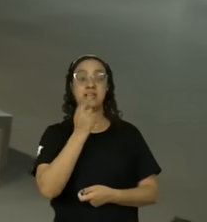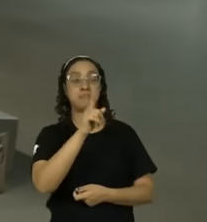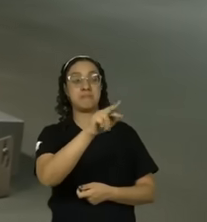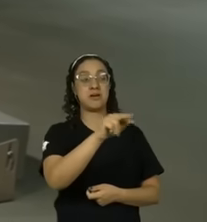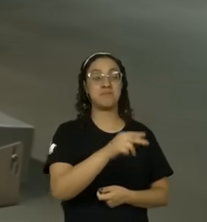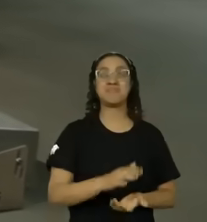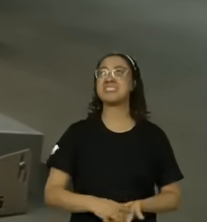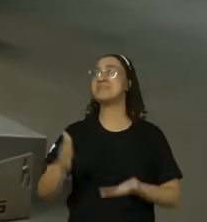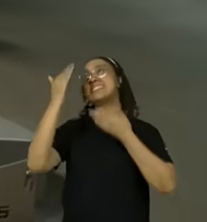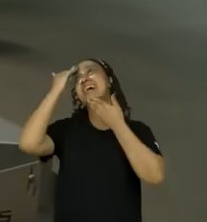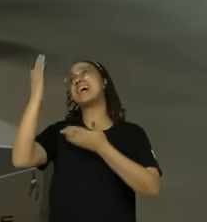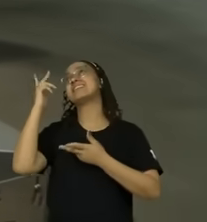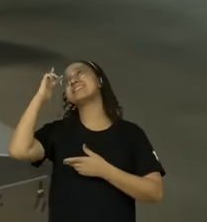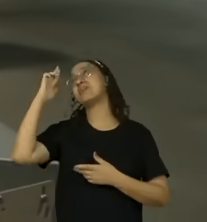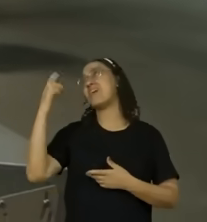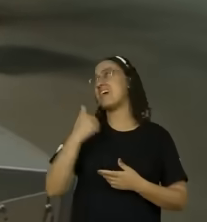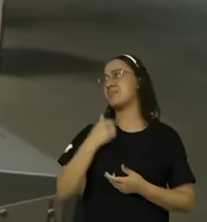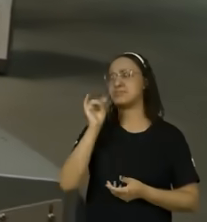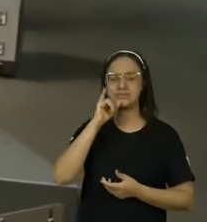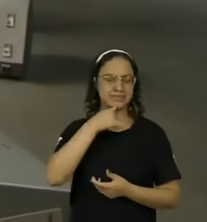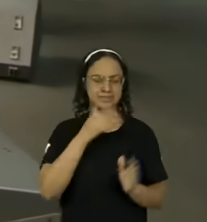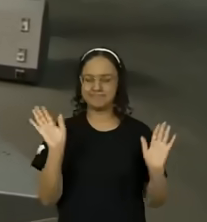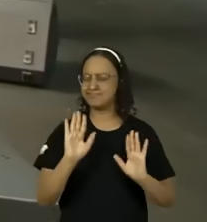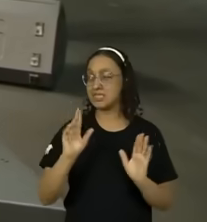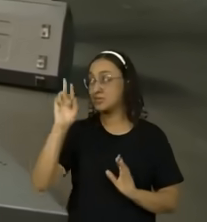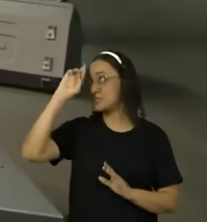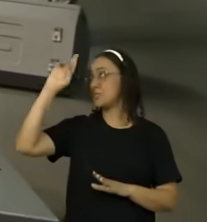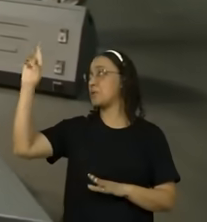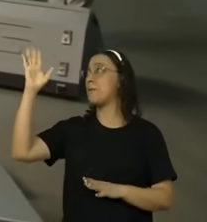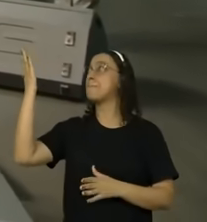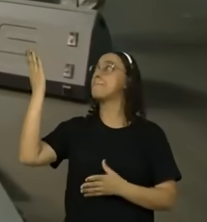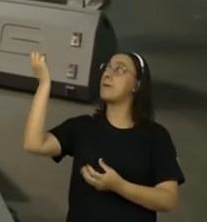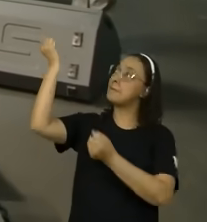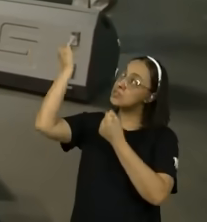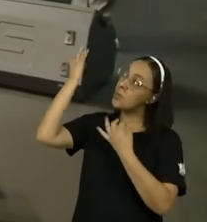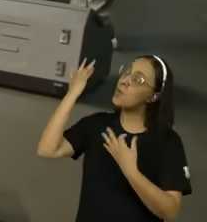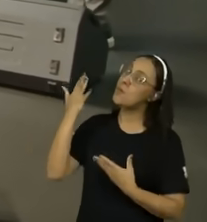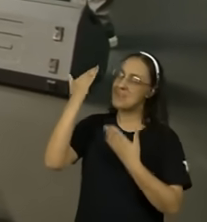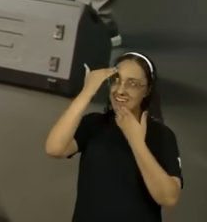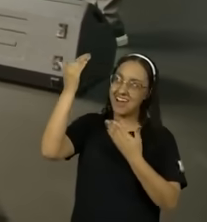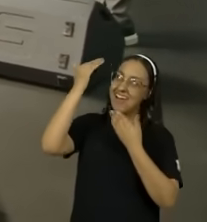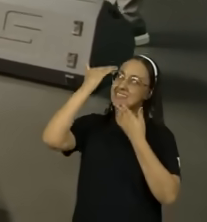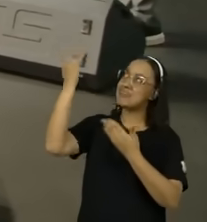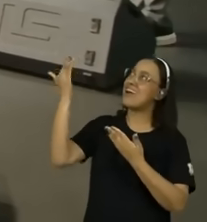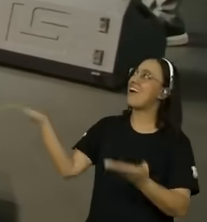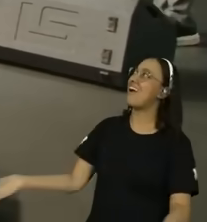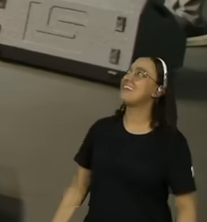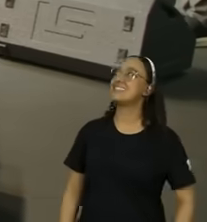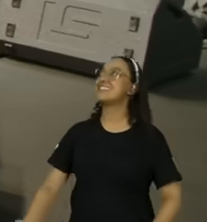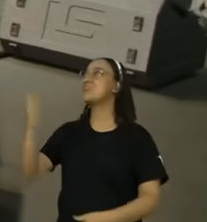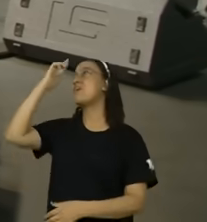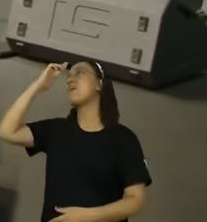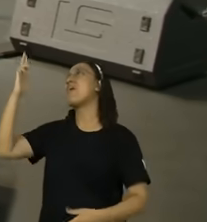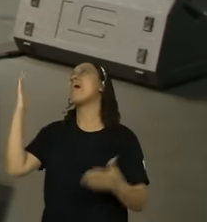eu não sou uma vítima. Yes, Deus. Eu não sou um coitado. Yes, é o propósito. Eu não sou um qualquer. Yes, não é o que parece, é o que sai da boca de